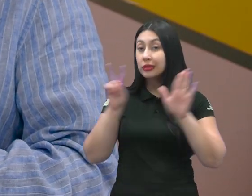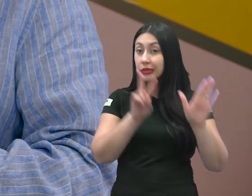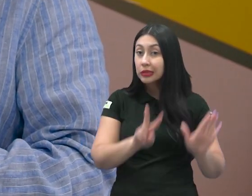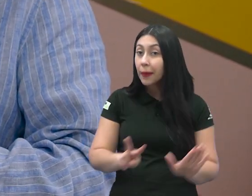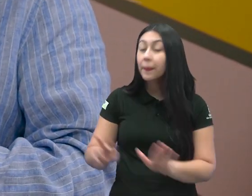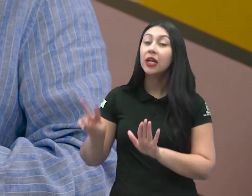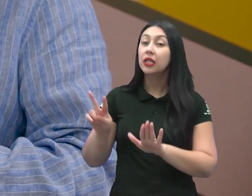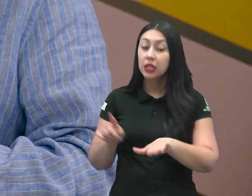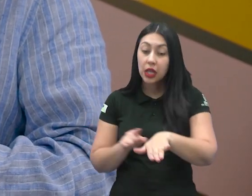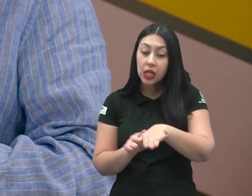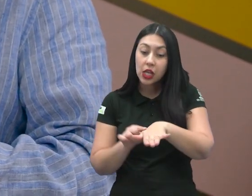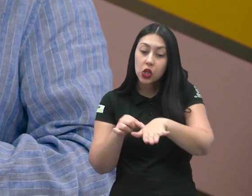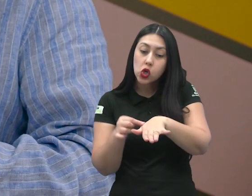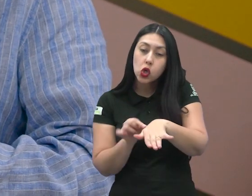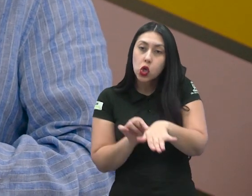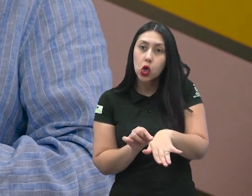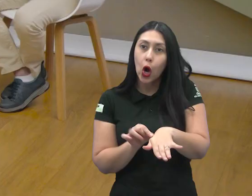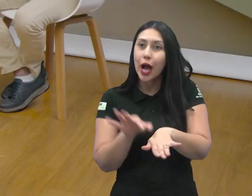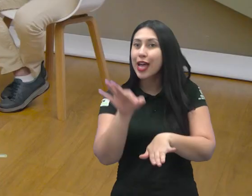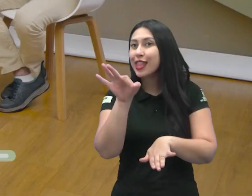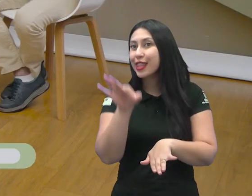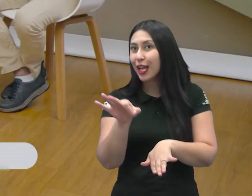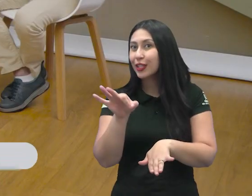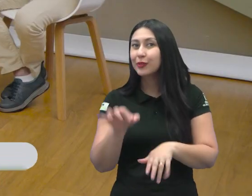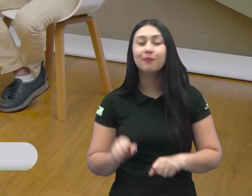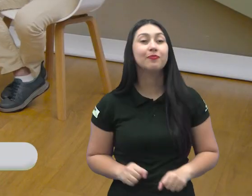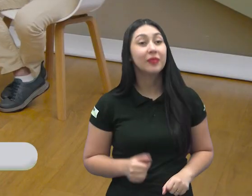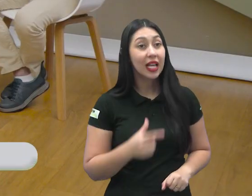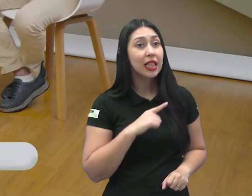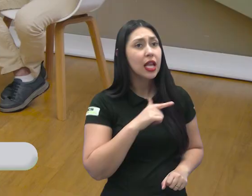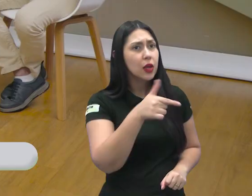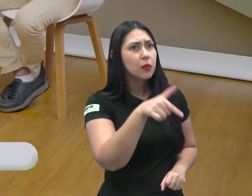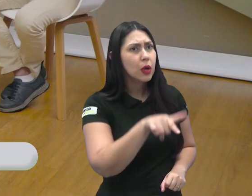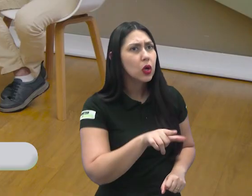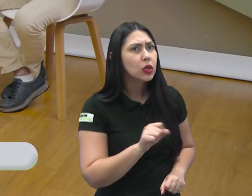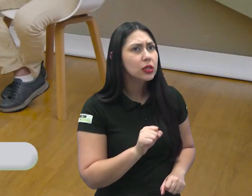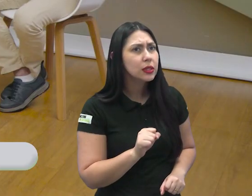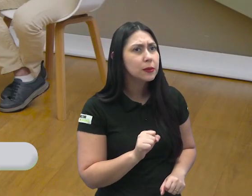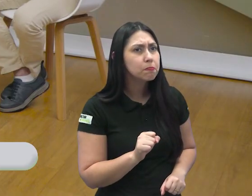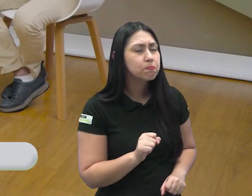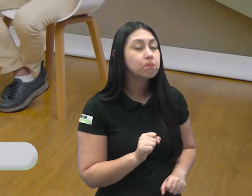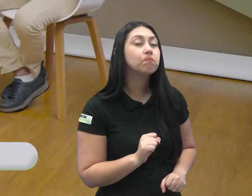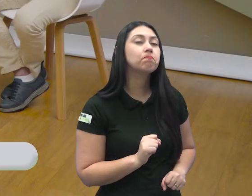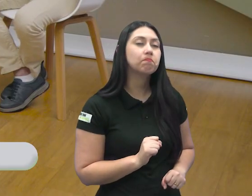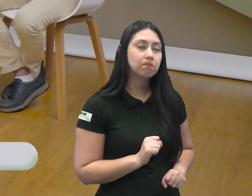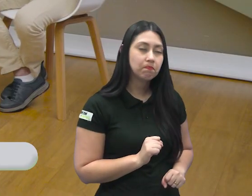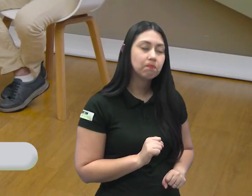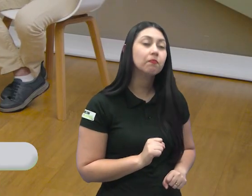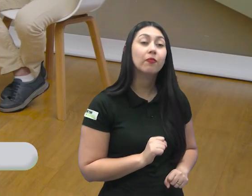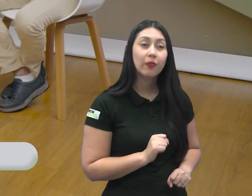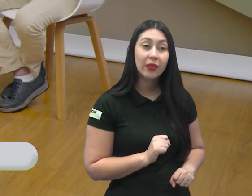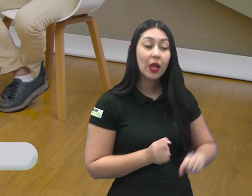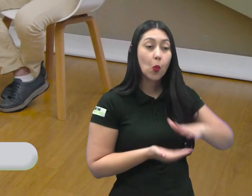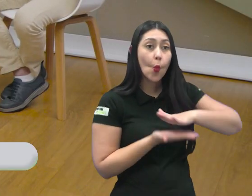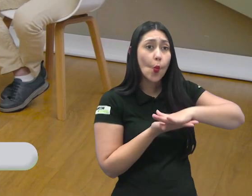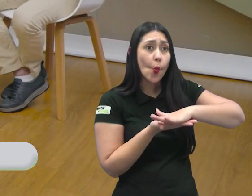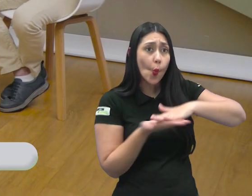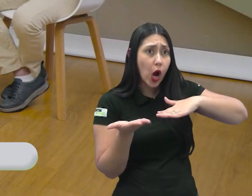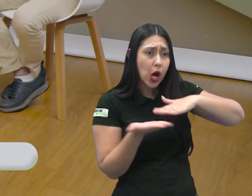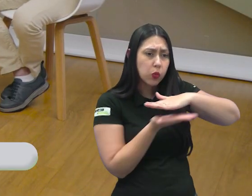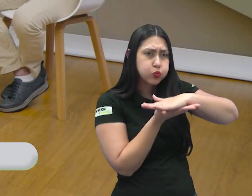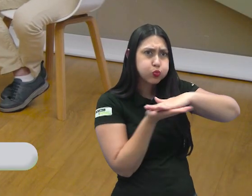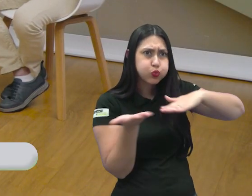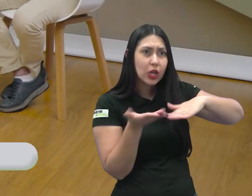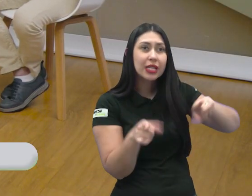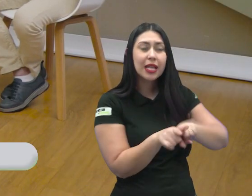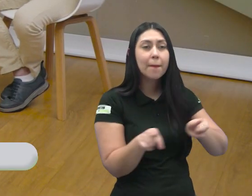lugar certo. Ah, perfeito. Temos mais uma imagem, Matheus? Coloca pra gente, por favor. Pé plano e o pé normal. Pé